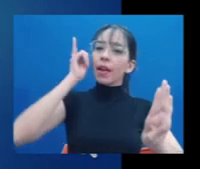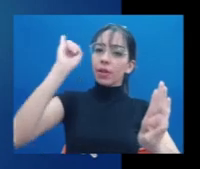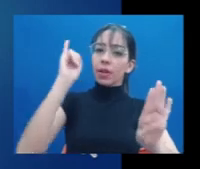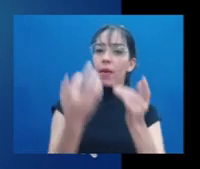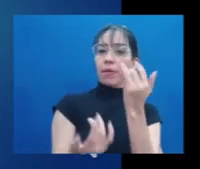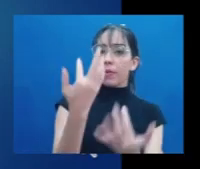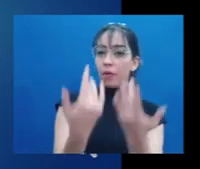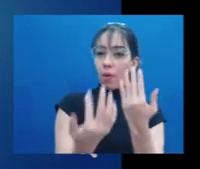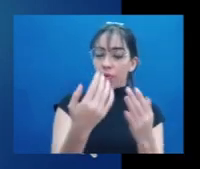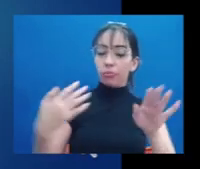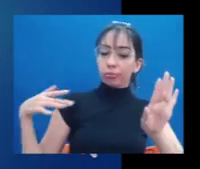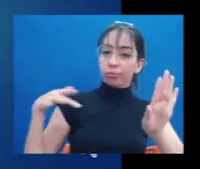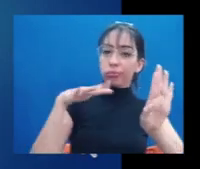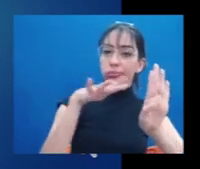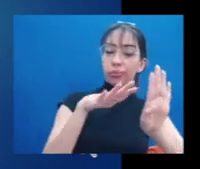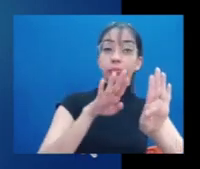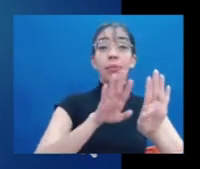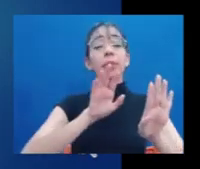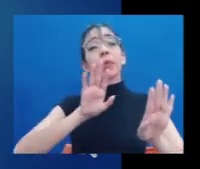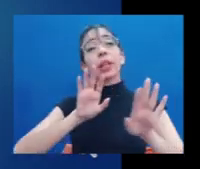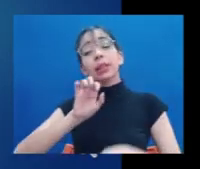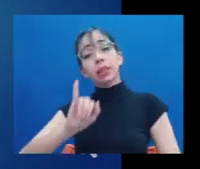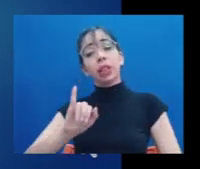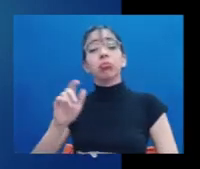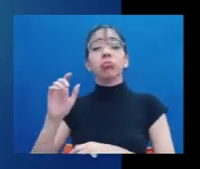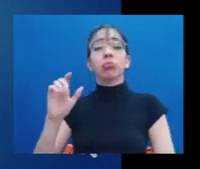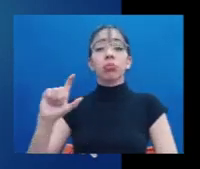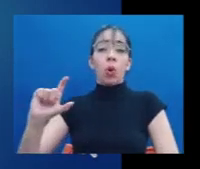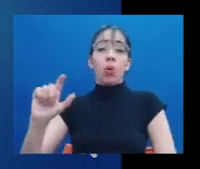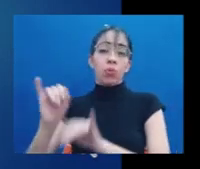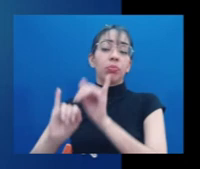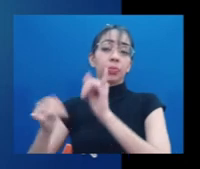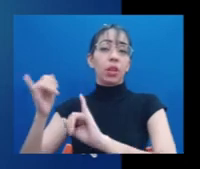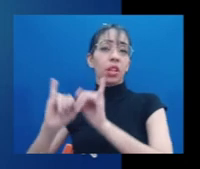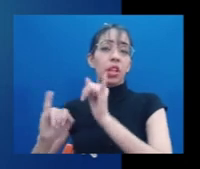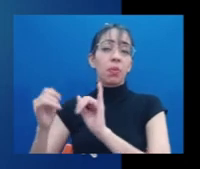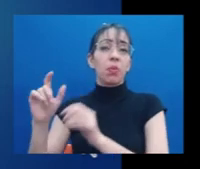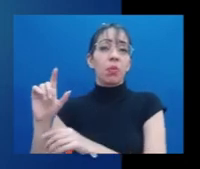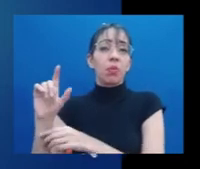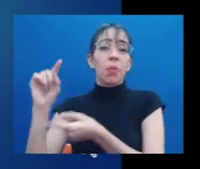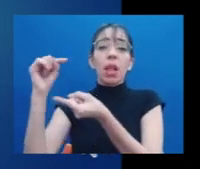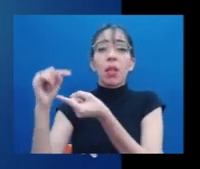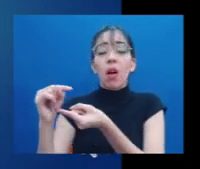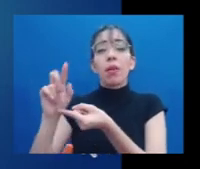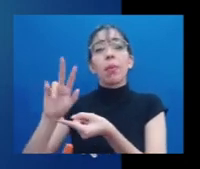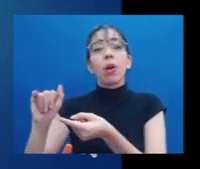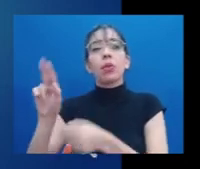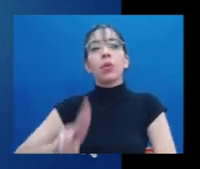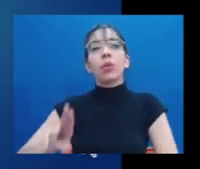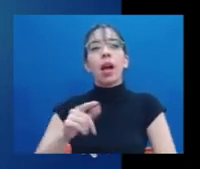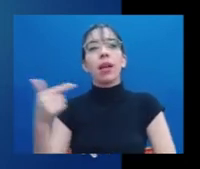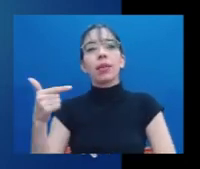com volumes grandes, né, altos volumes aí de produtos inflamáveis. Então, esses laboratórios eles devem